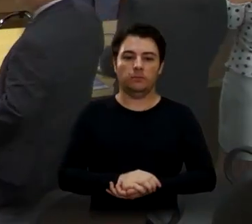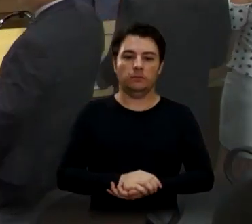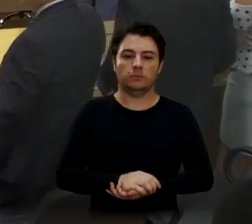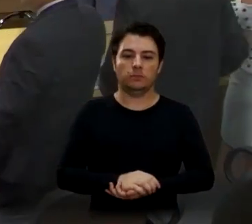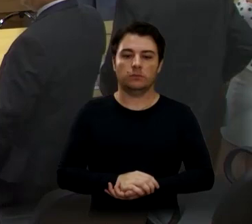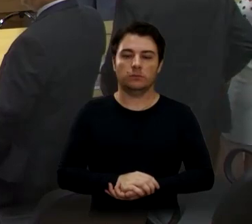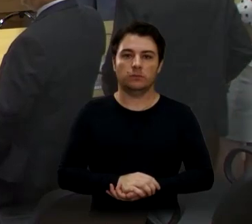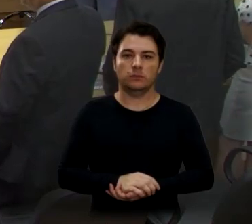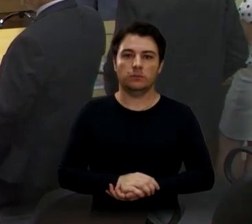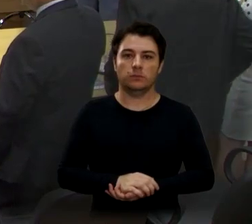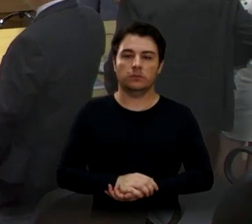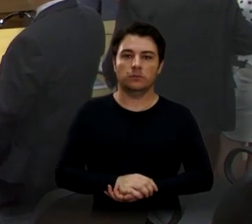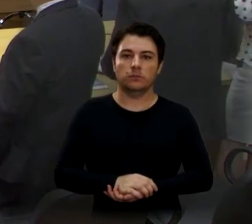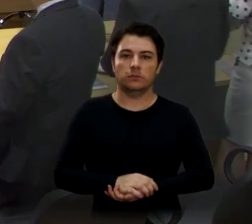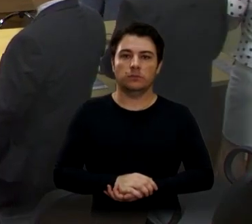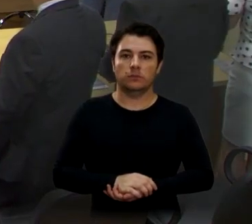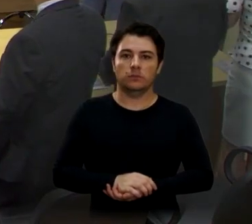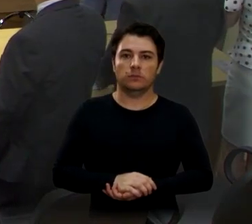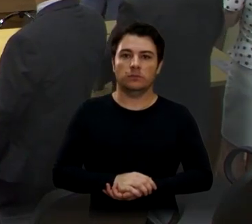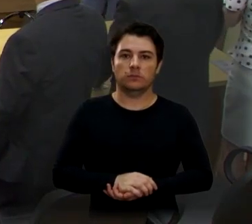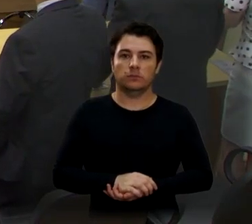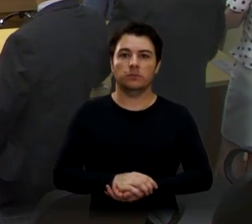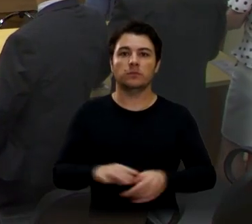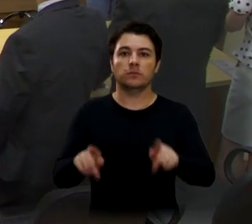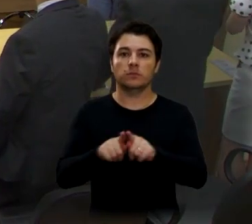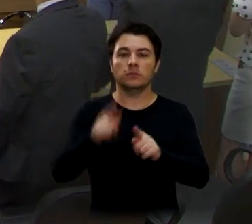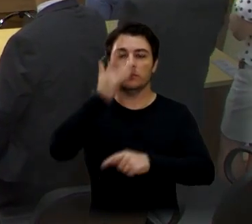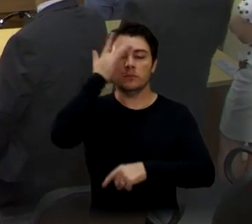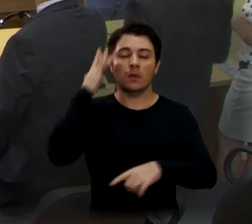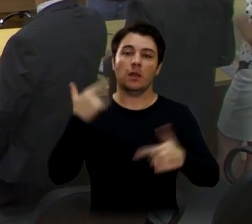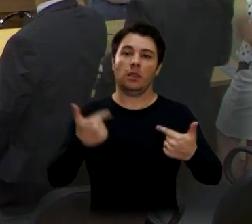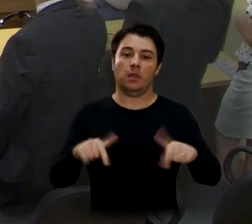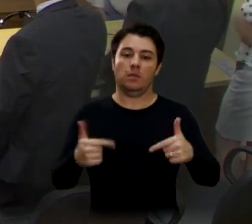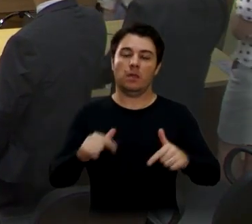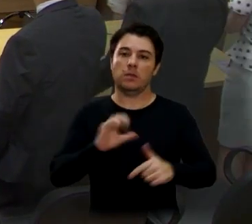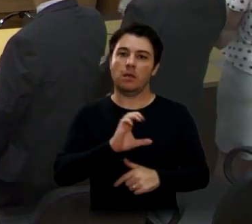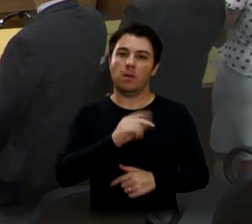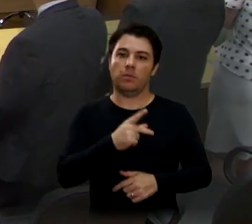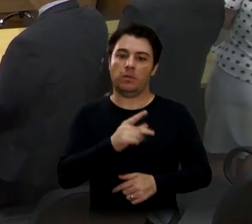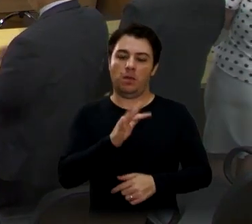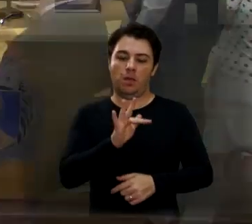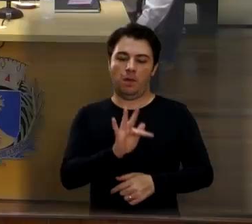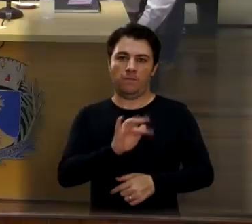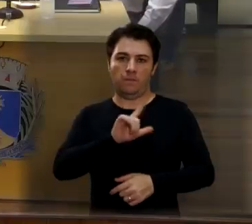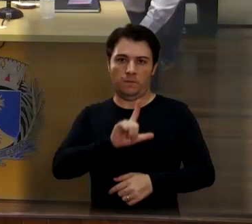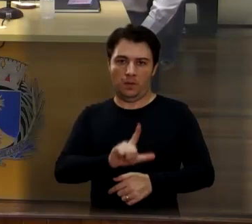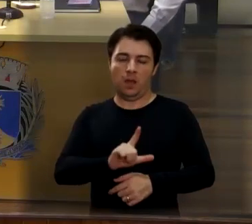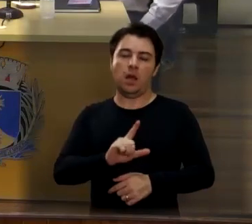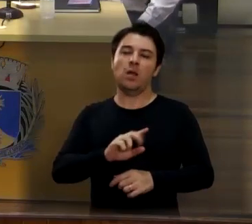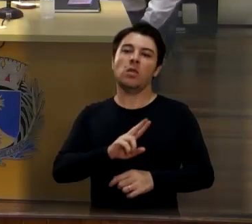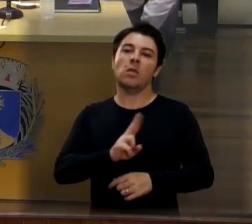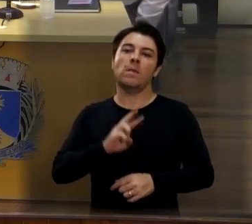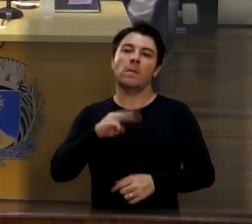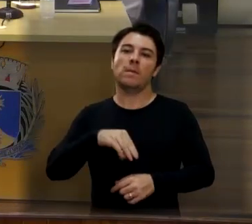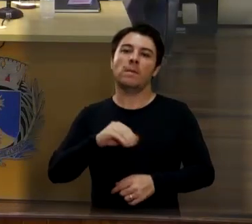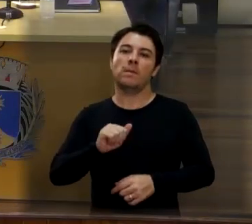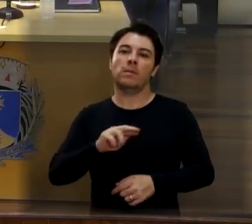E também o gerente de operações de Campo da CPFL André Luís Marques de Souza